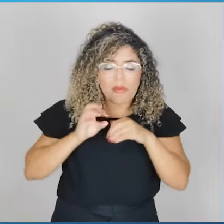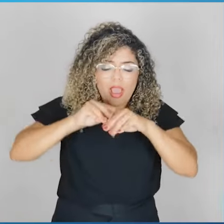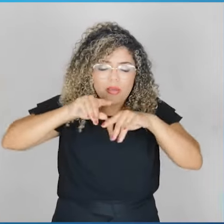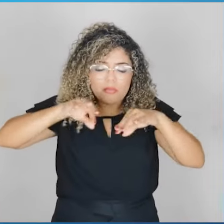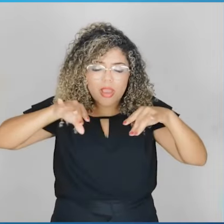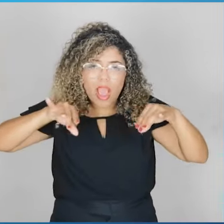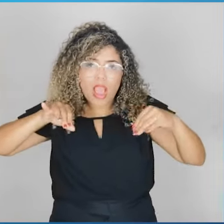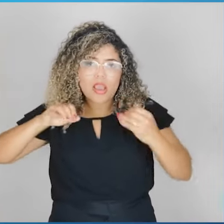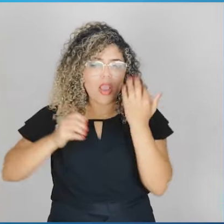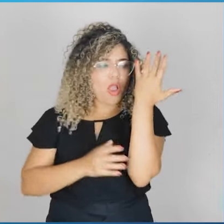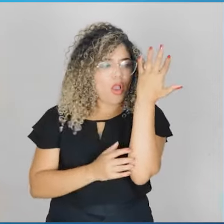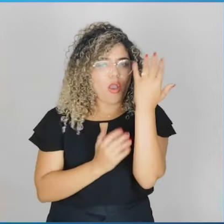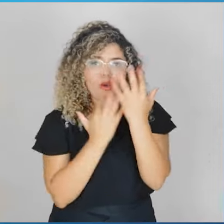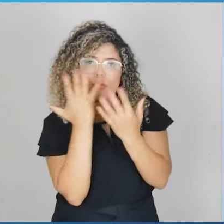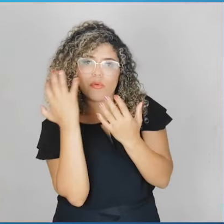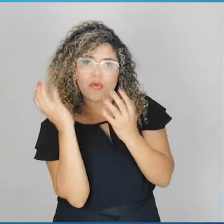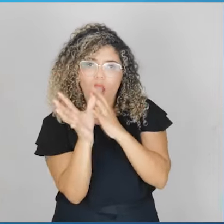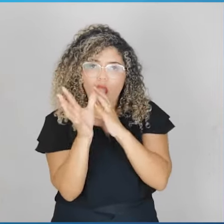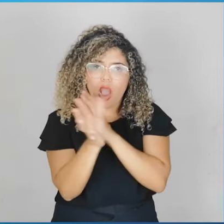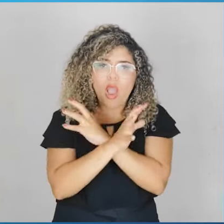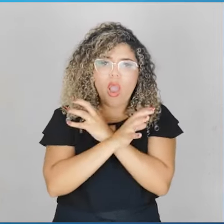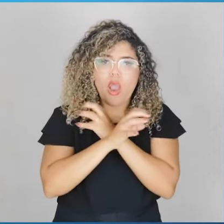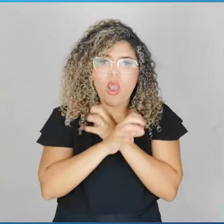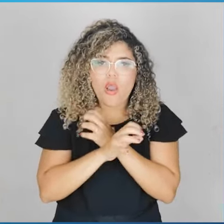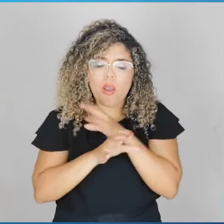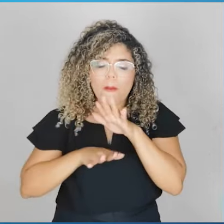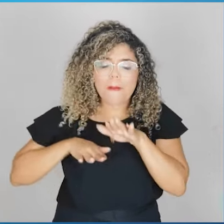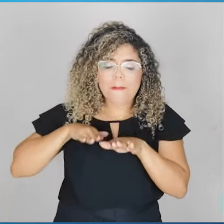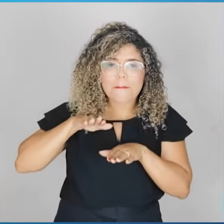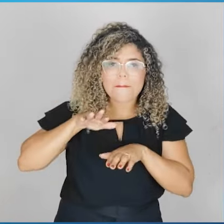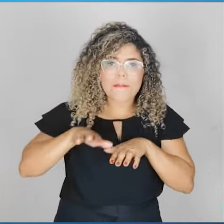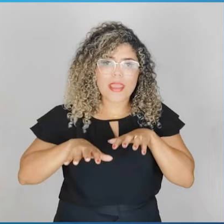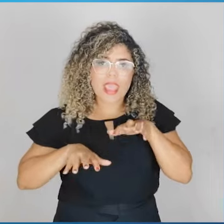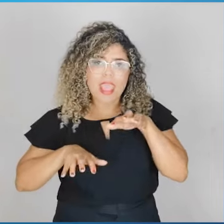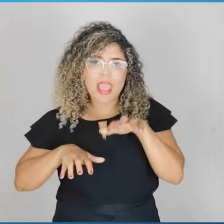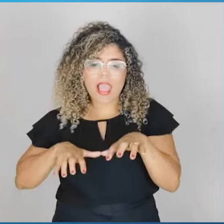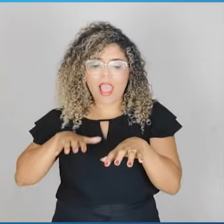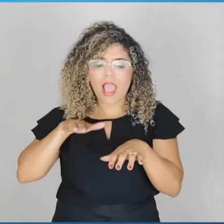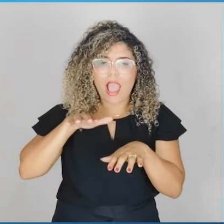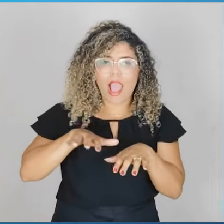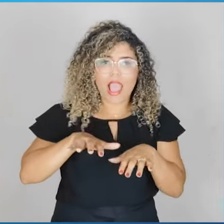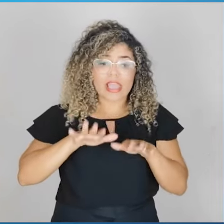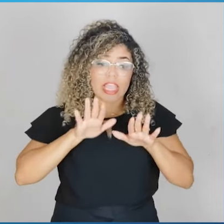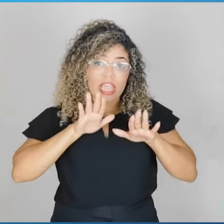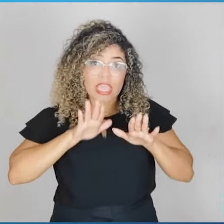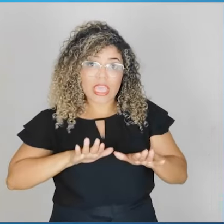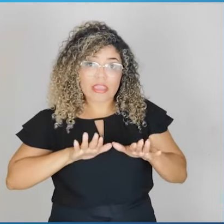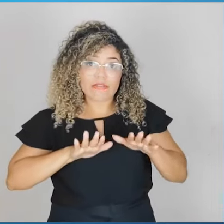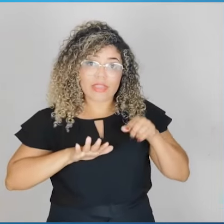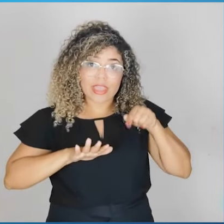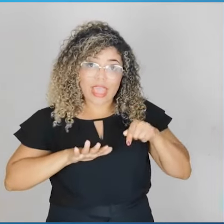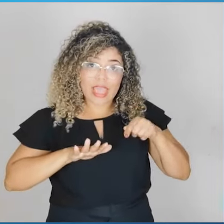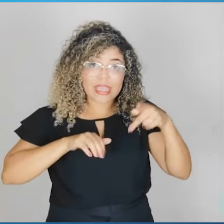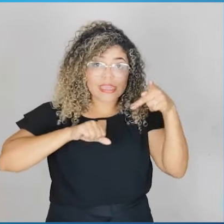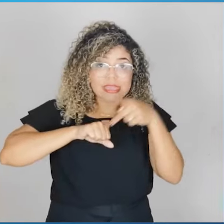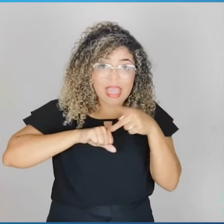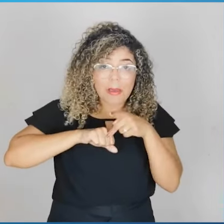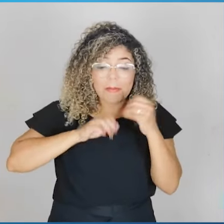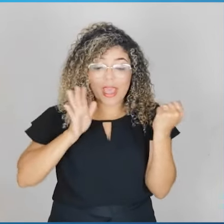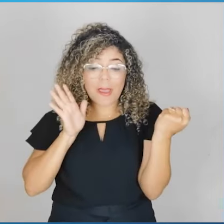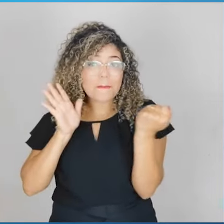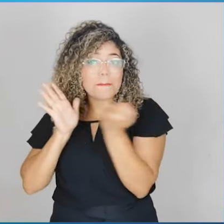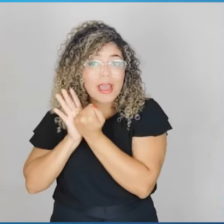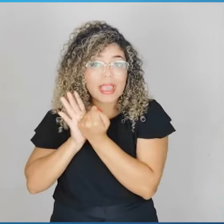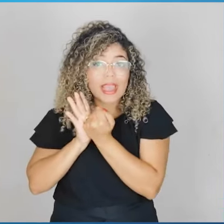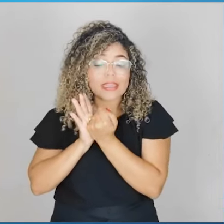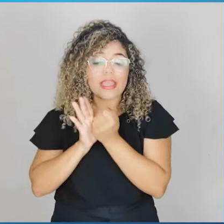ou marcas como passadas, como pegadas, marcas de unha, que ficam conservadas na rocha. Esse processo só